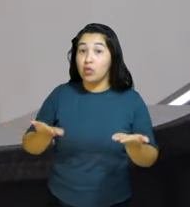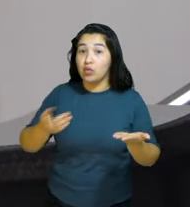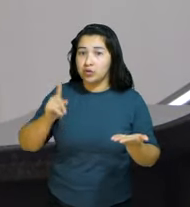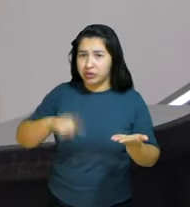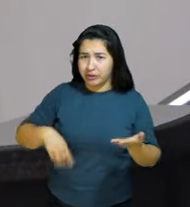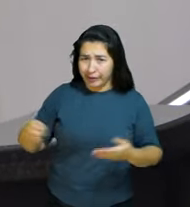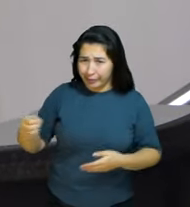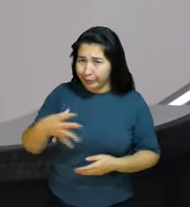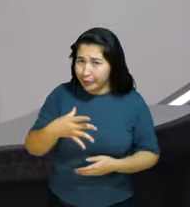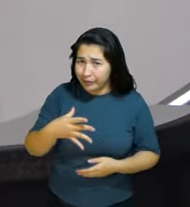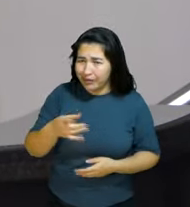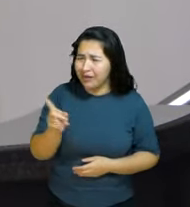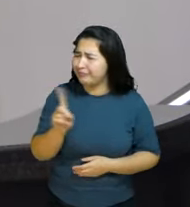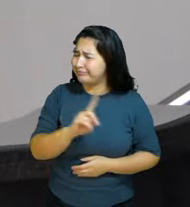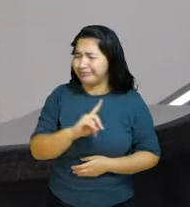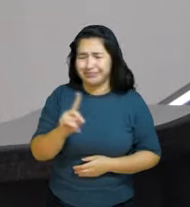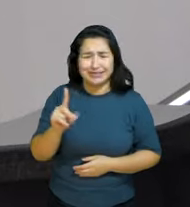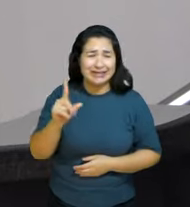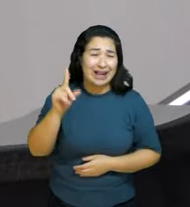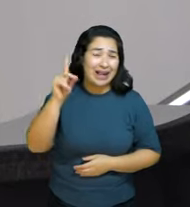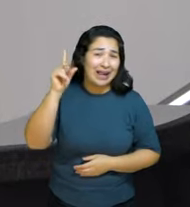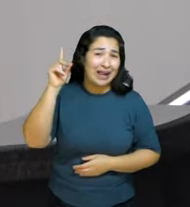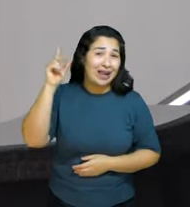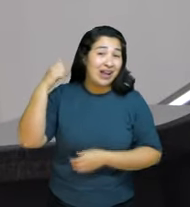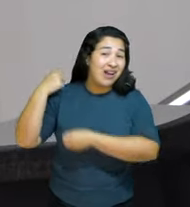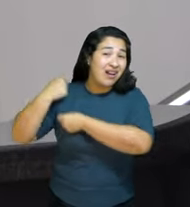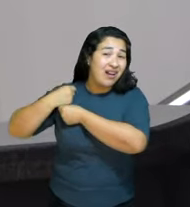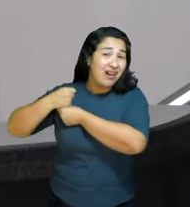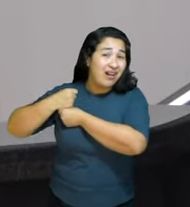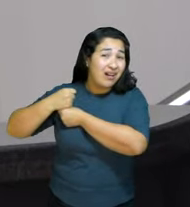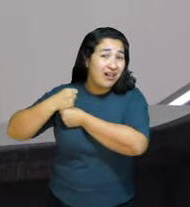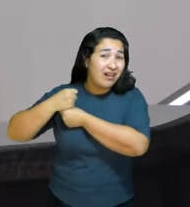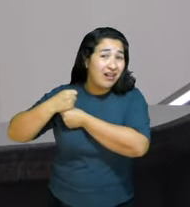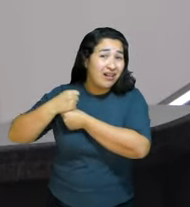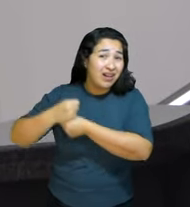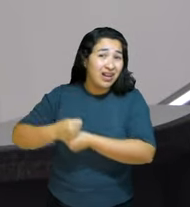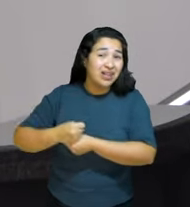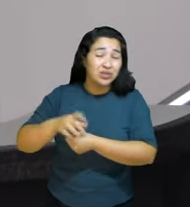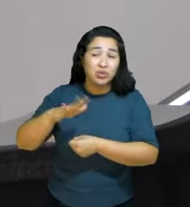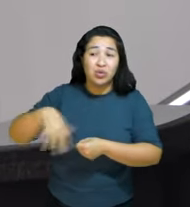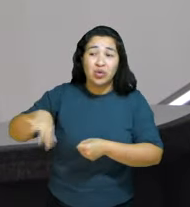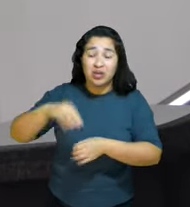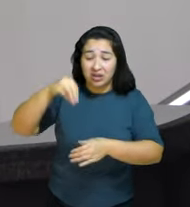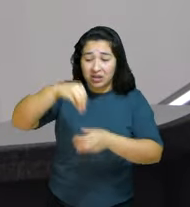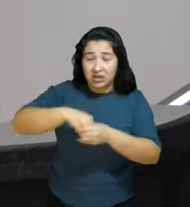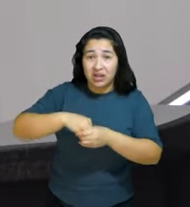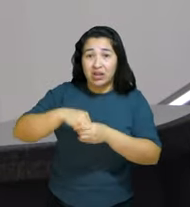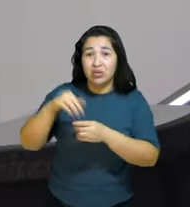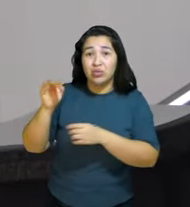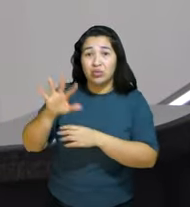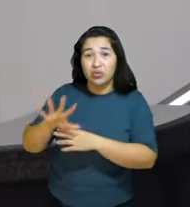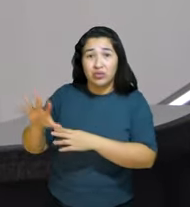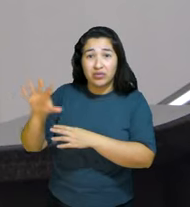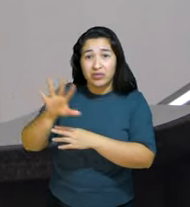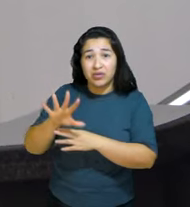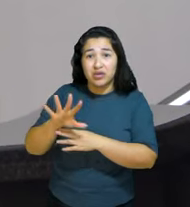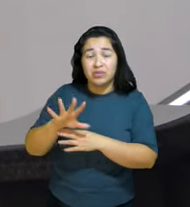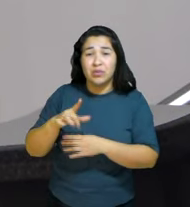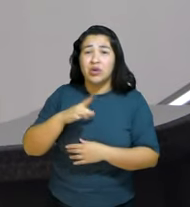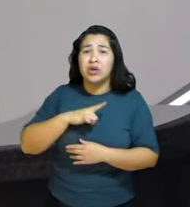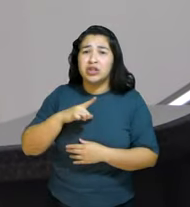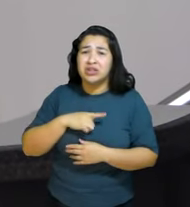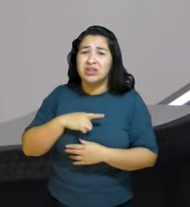ele não é de hoje. Ele é um reflexo de muitos e muitos anos de desgaste dentro da FESPORT. Já fui aqui antecedida por vários falando sobre